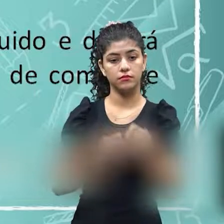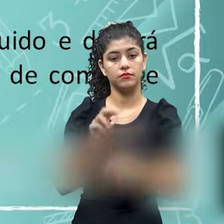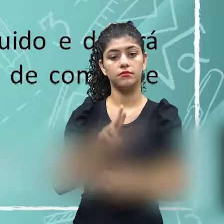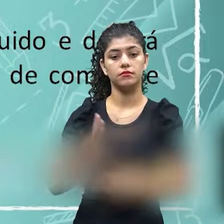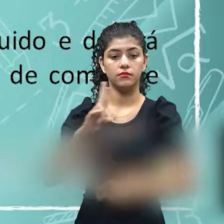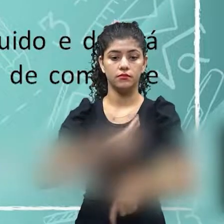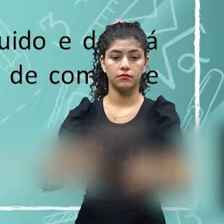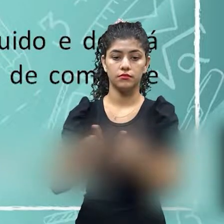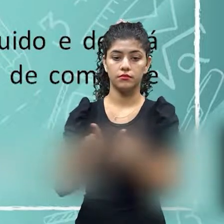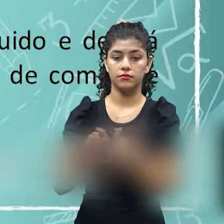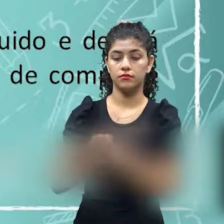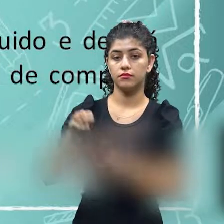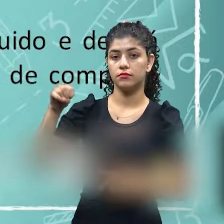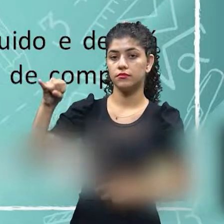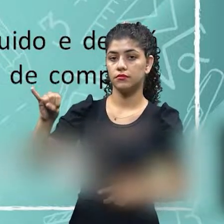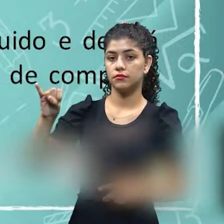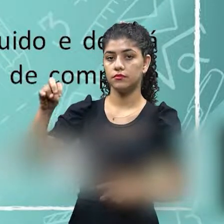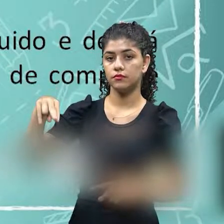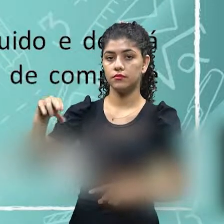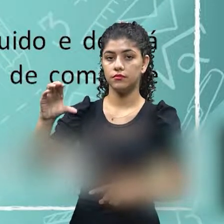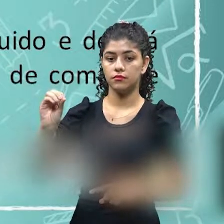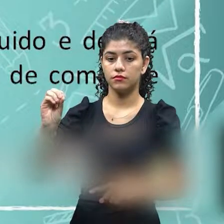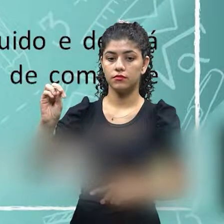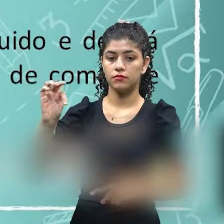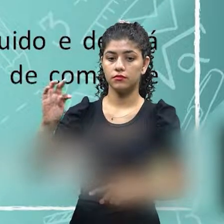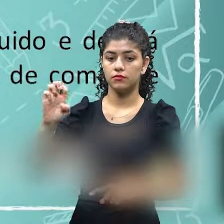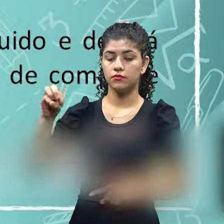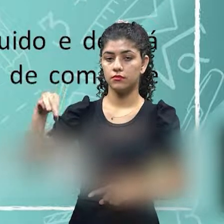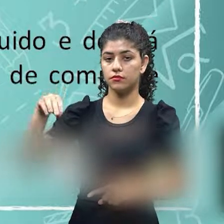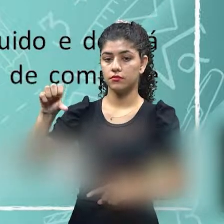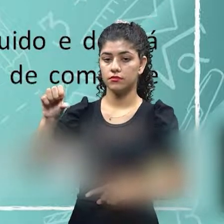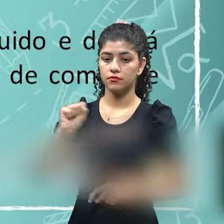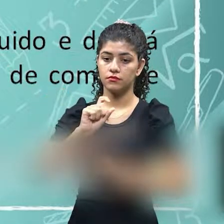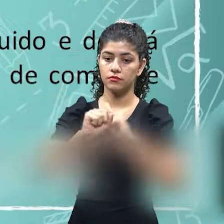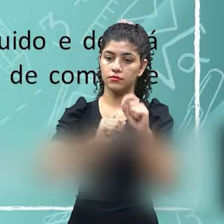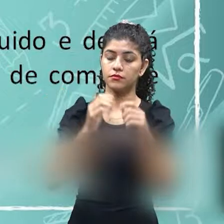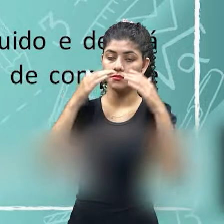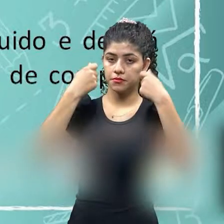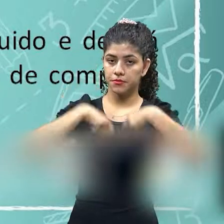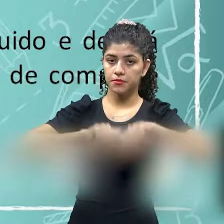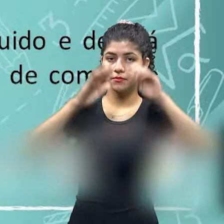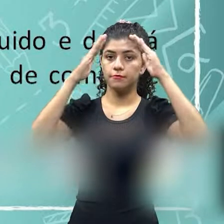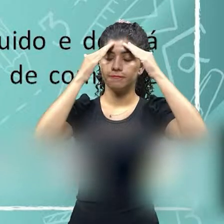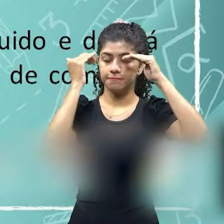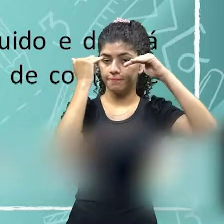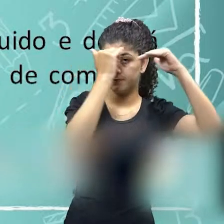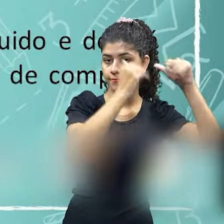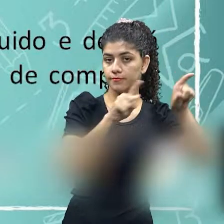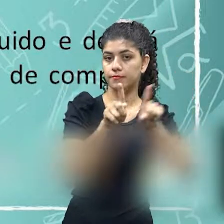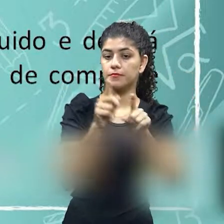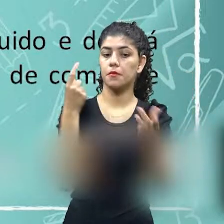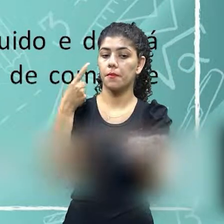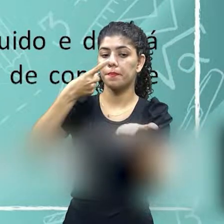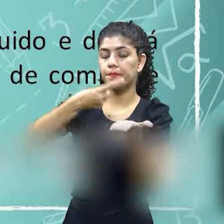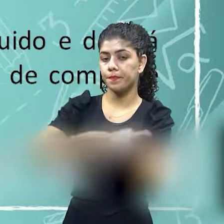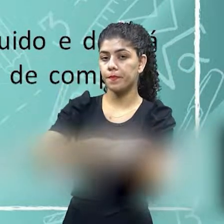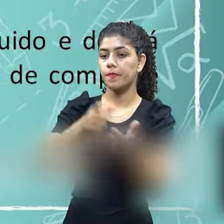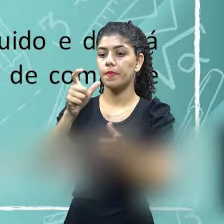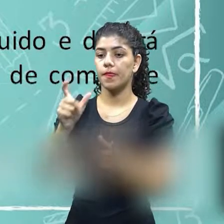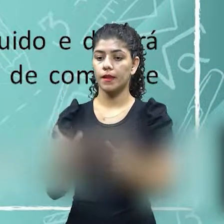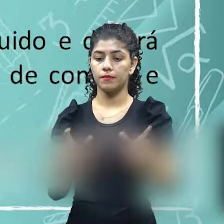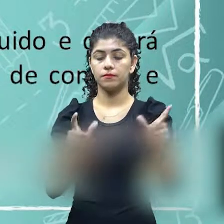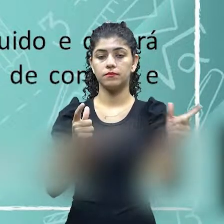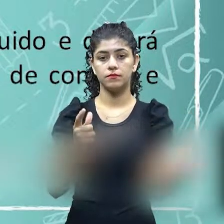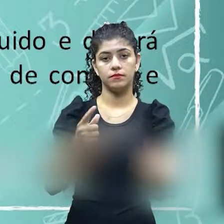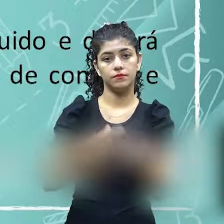utilização das Incoterms é um procedimento a ser seguido e deverá ser pactuado entre as partes com um